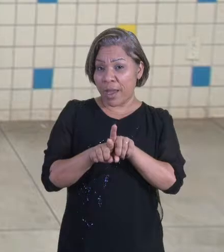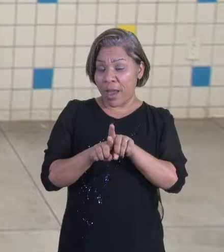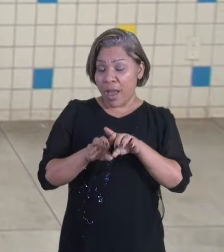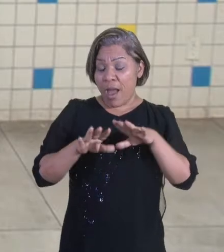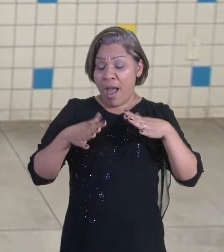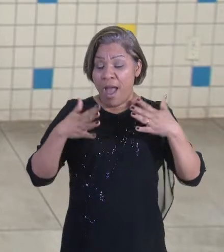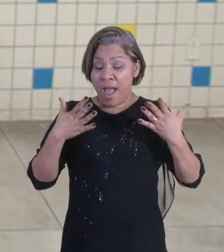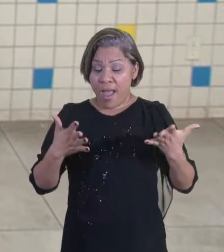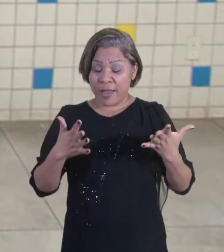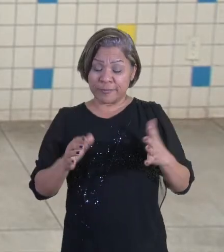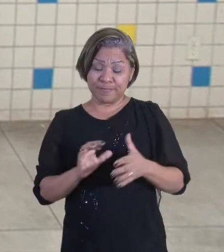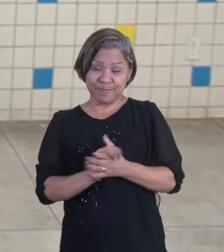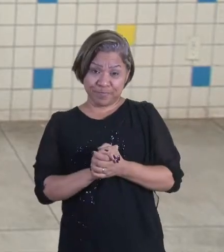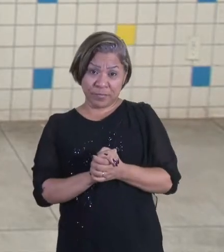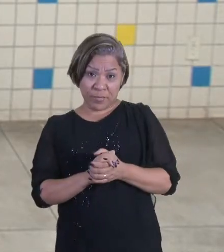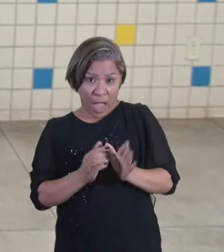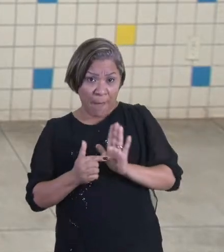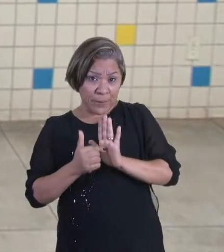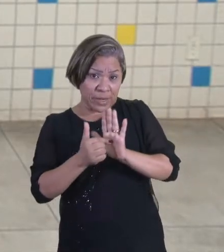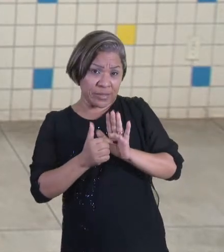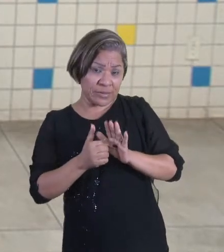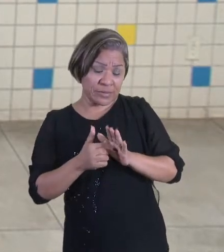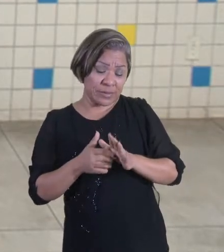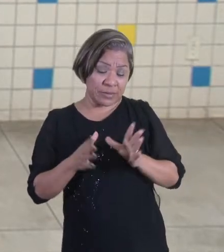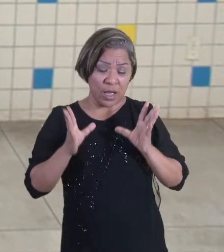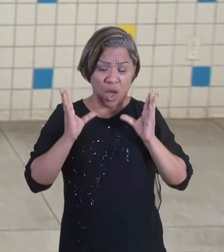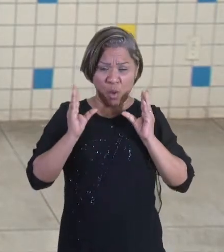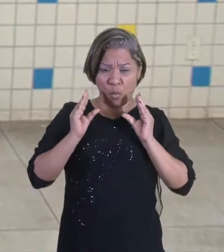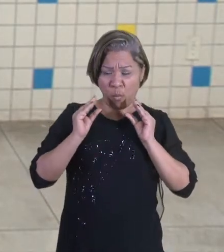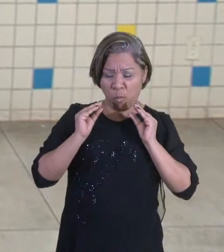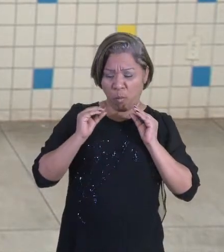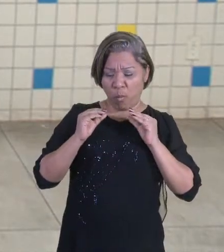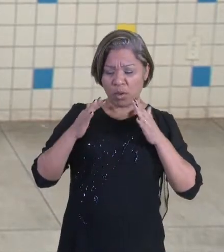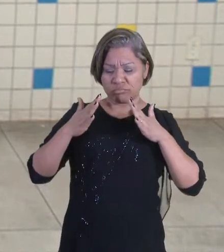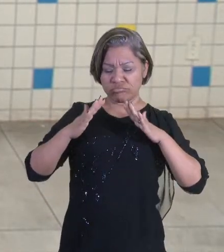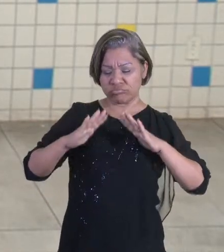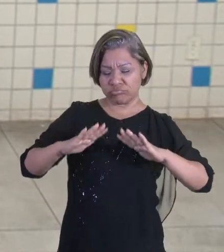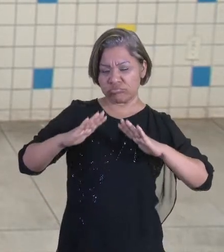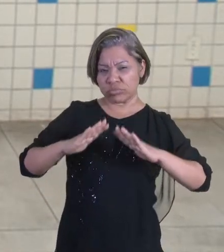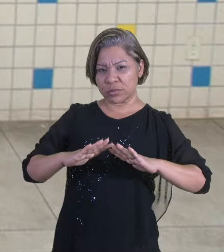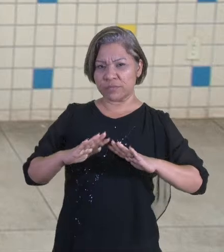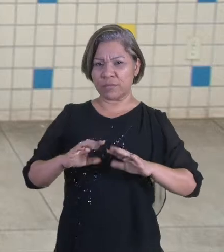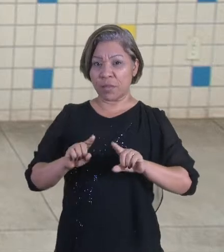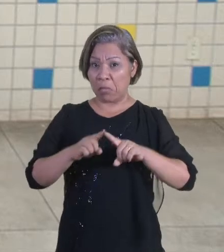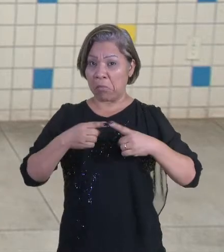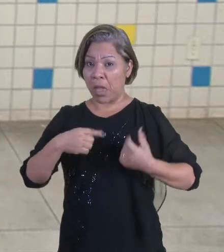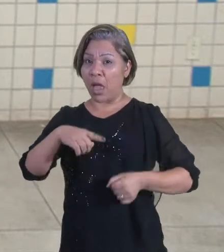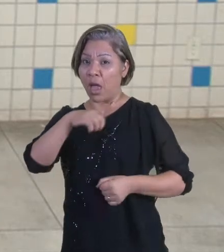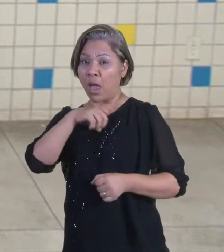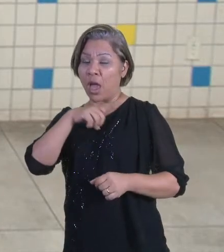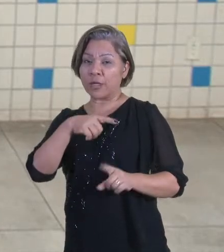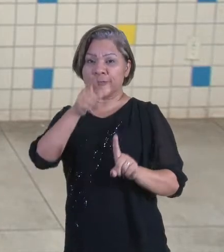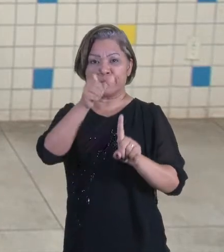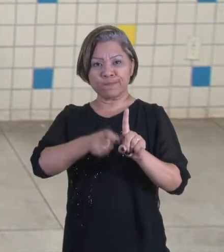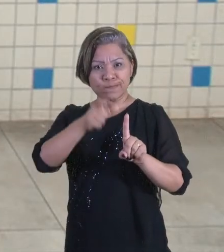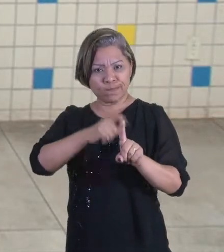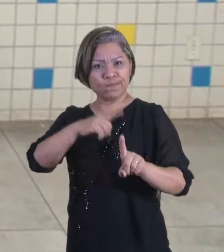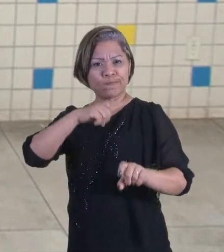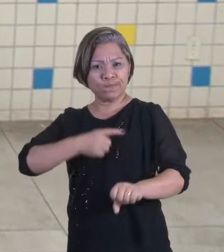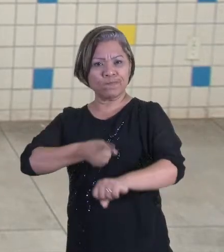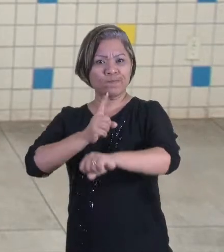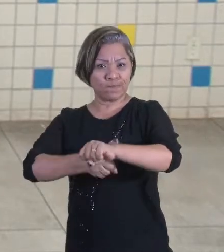mais reservado, mas tem sim os personagens, tem sim o tempo, o local